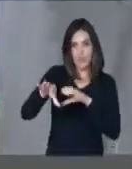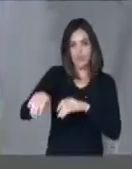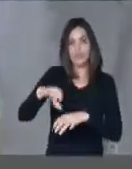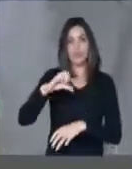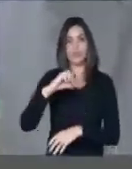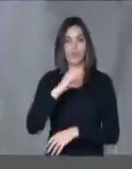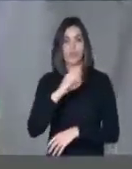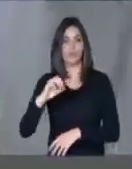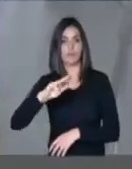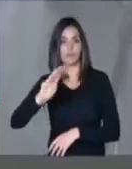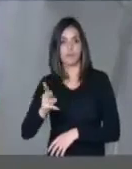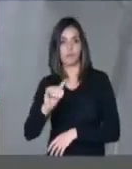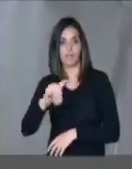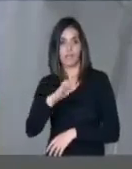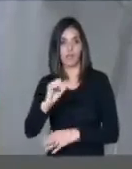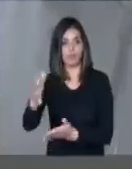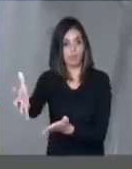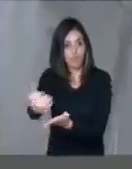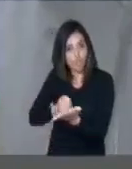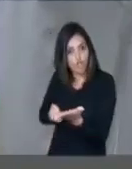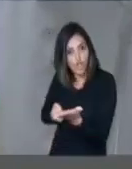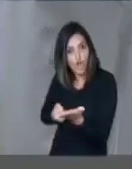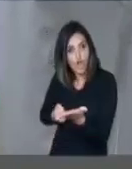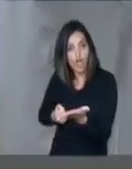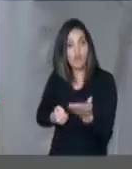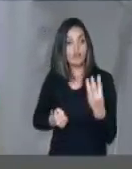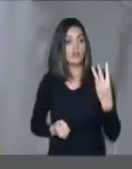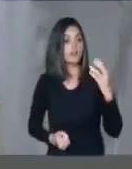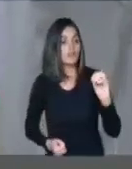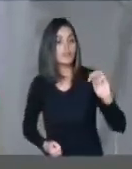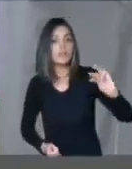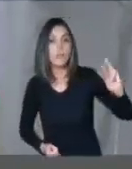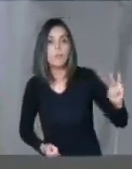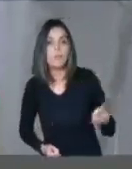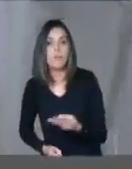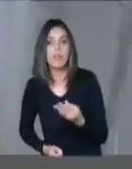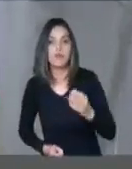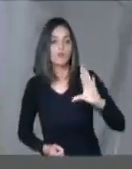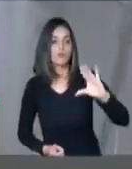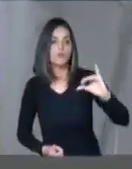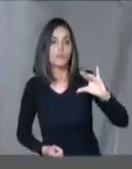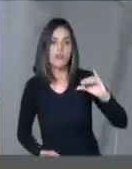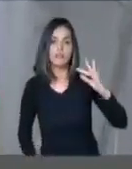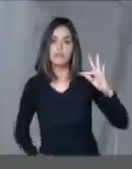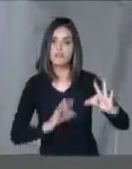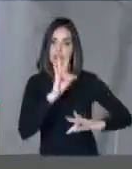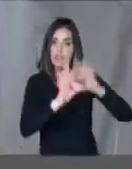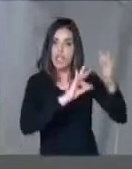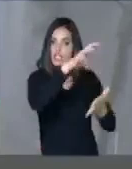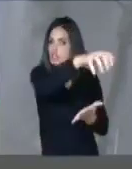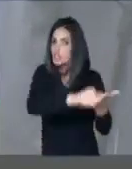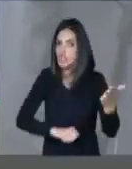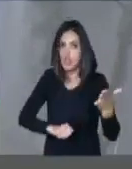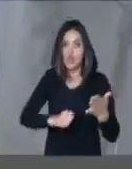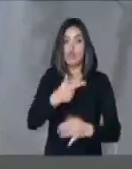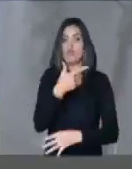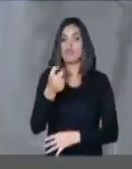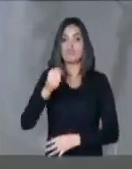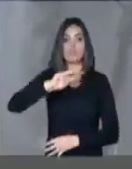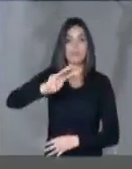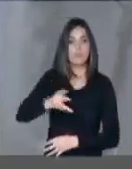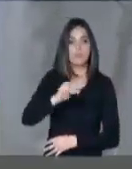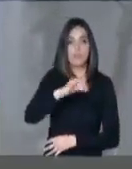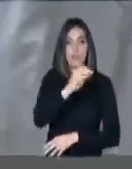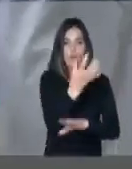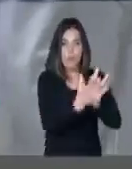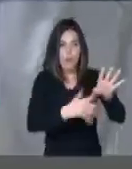900 milhões tirados da educação, mais de 30 milhões tirados de ciência e tecnologia, mais de 20 milhões tirados do